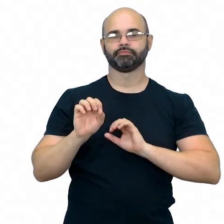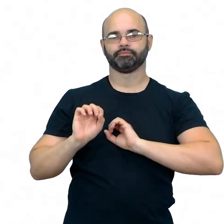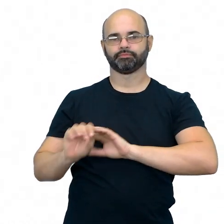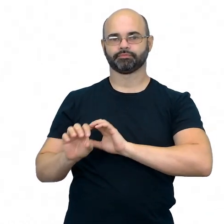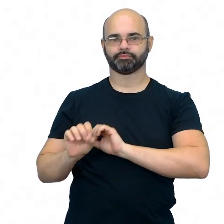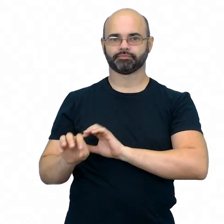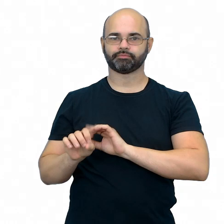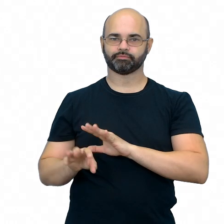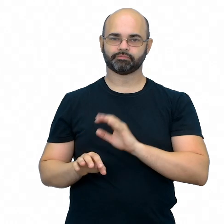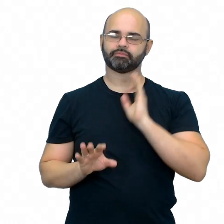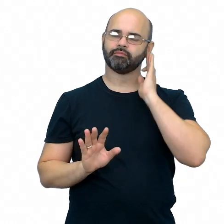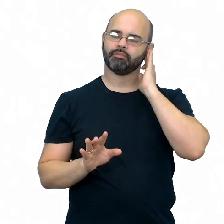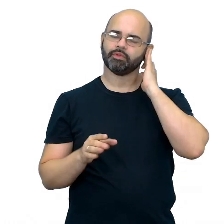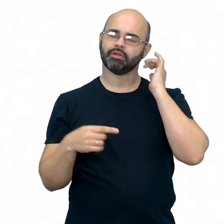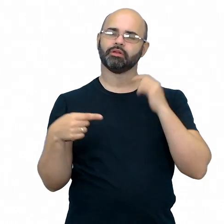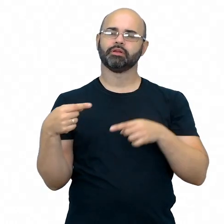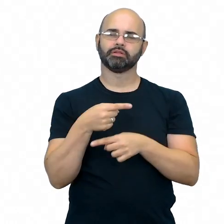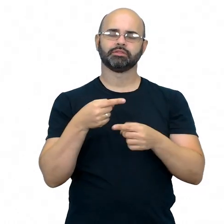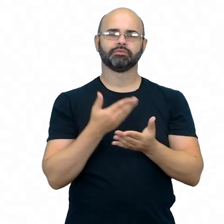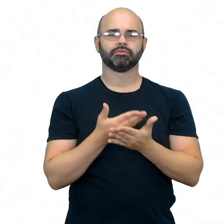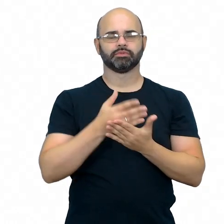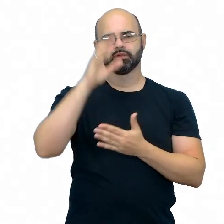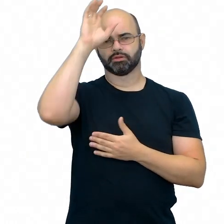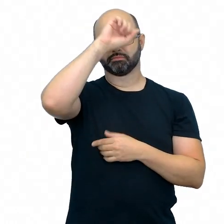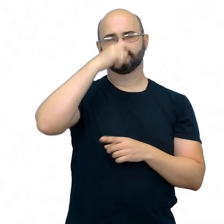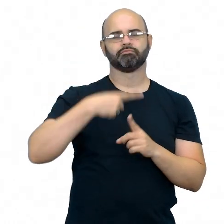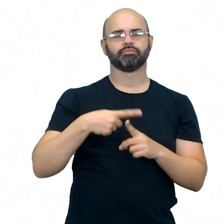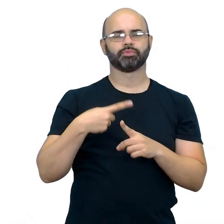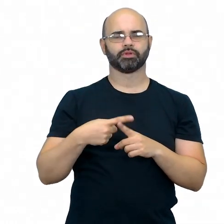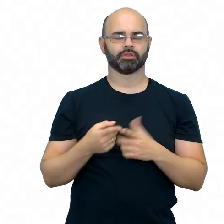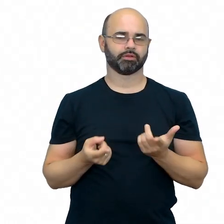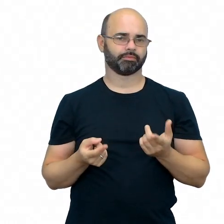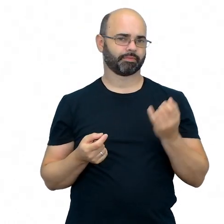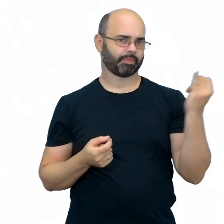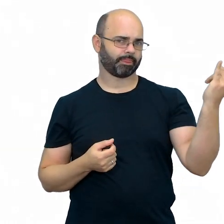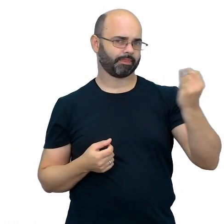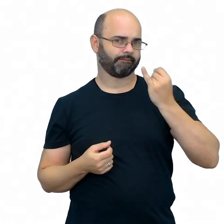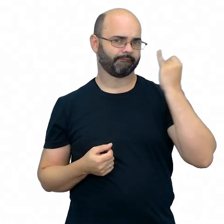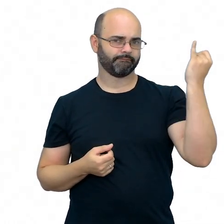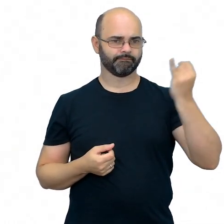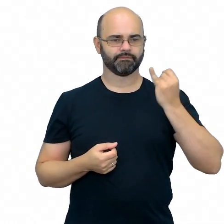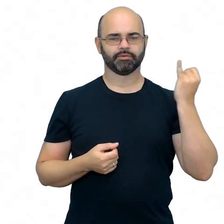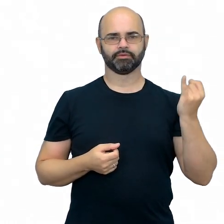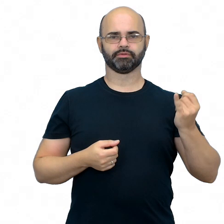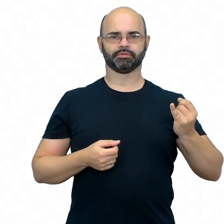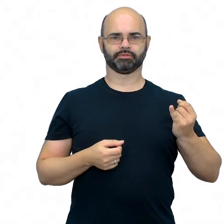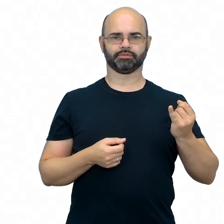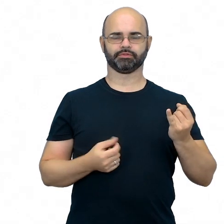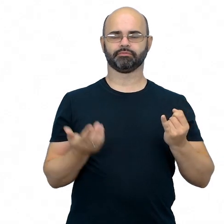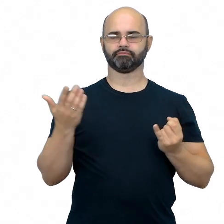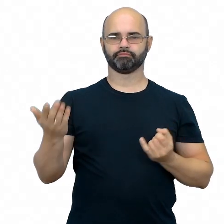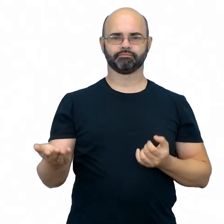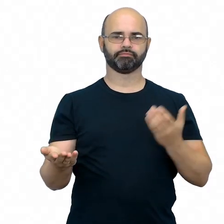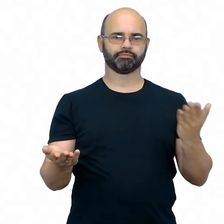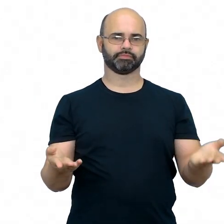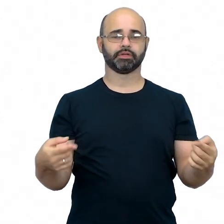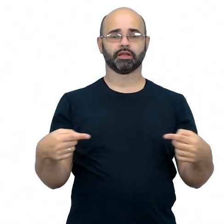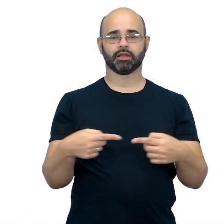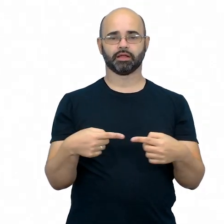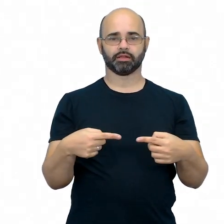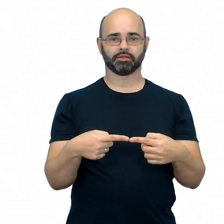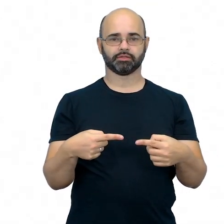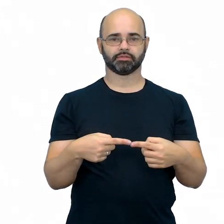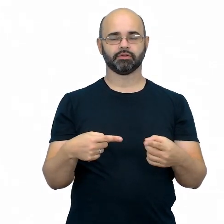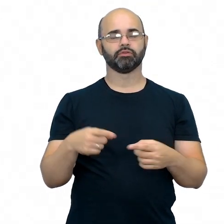que vamos trabalhar razão? A razão ela é importante por conta da relação que ele está estabelecida tanto com a matemática como